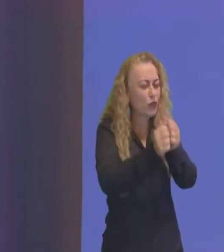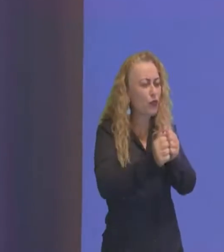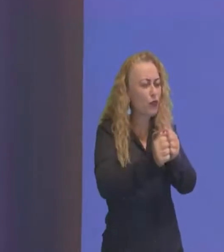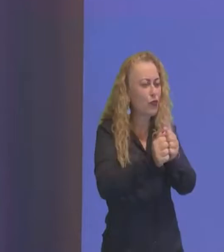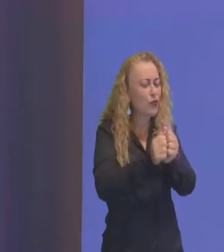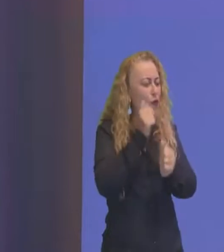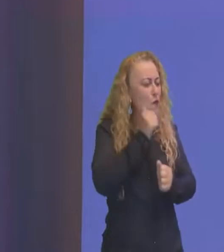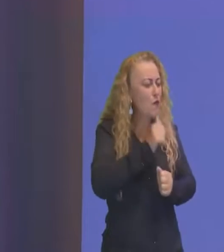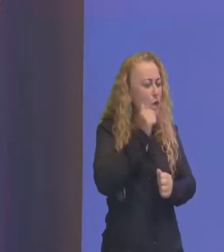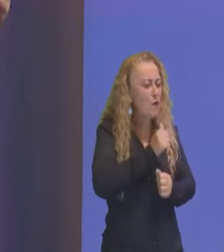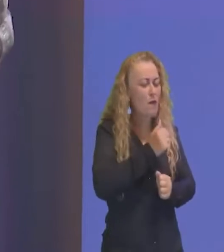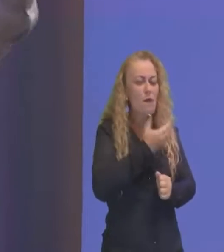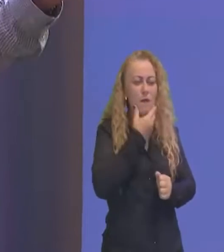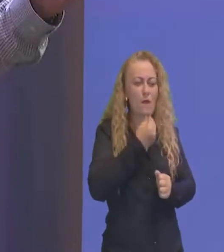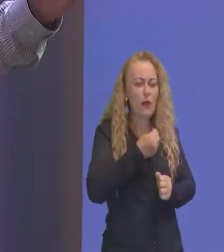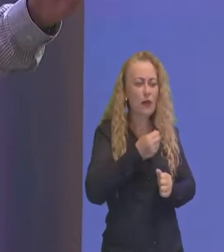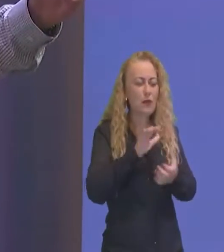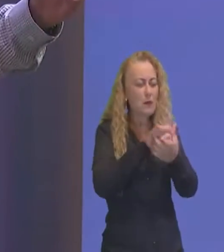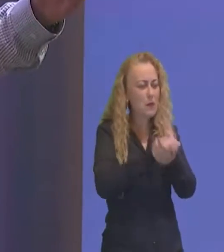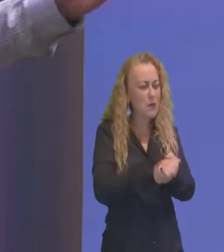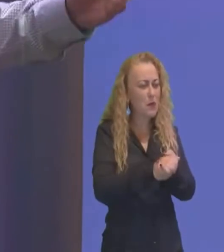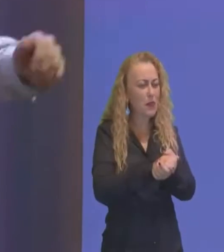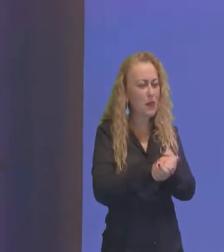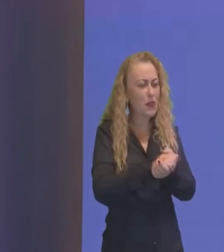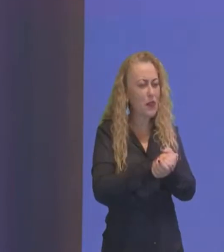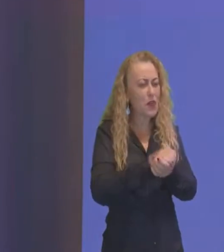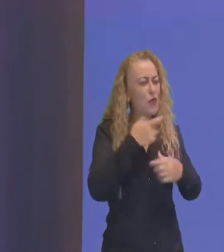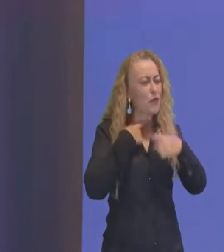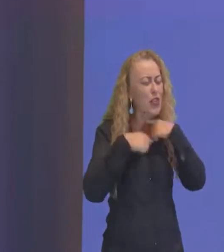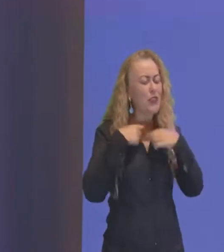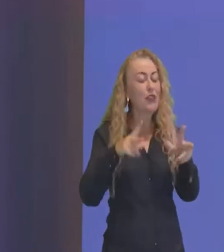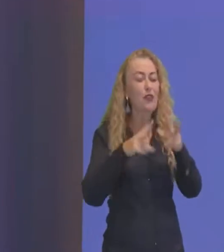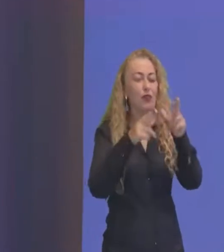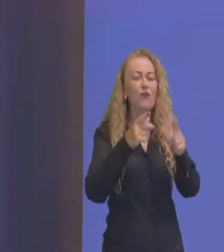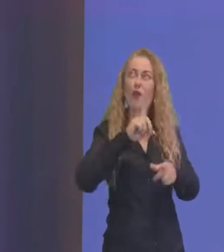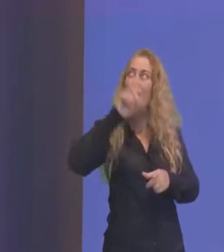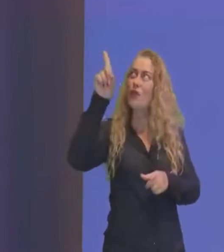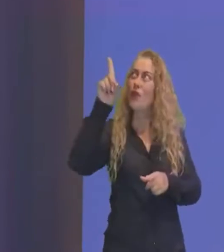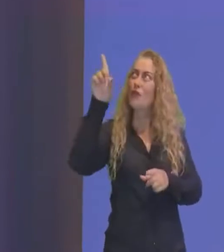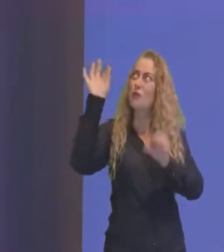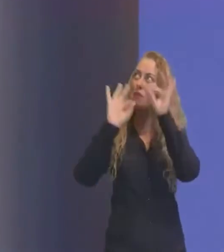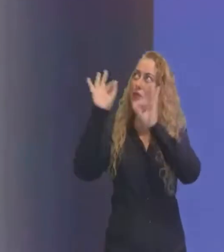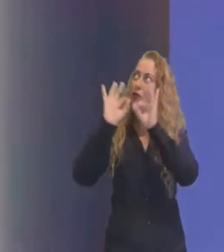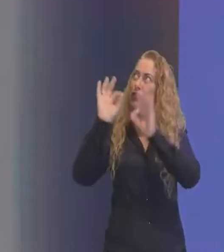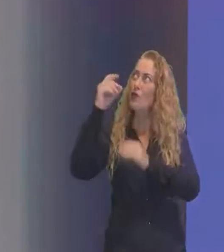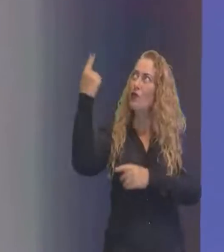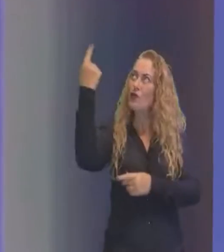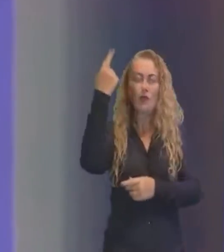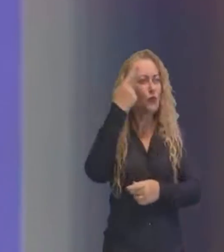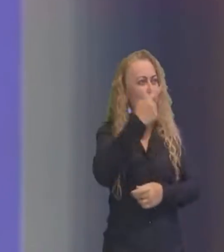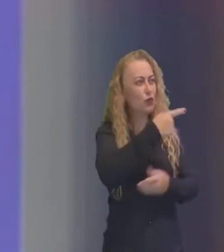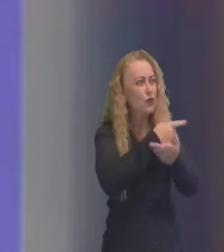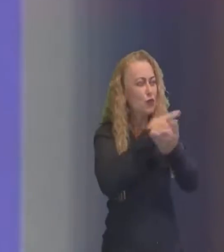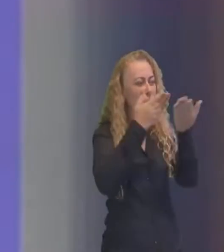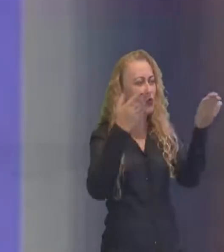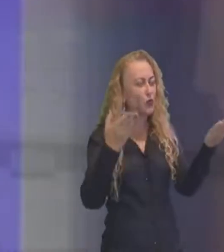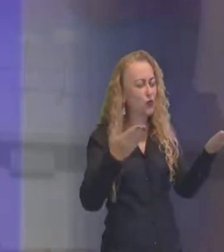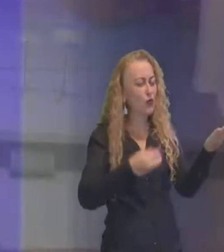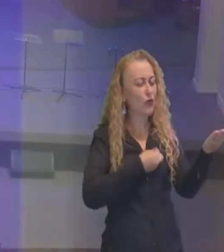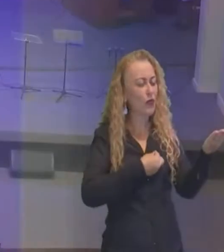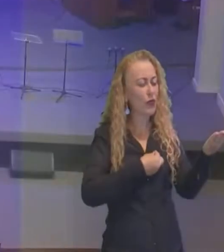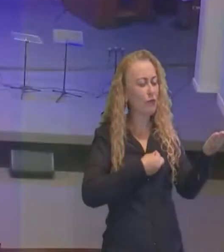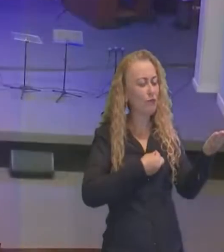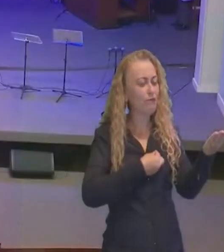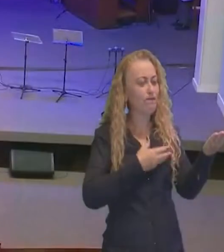na terra que Deus planejou para a sua vida. Mas, queridos, quando nós olhamos para